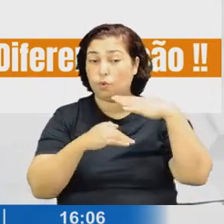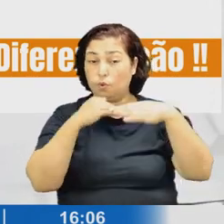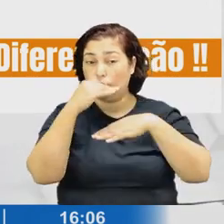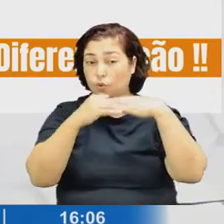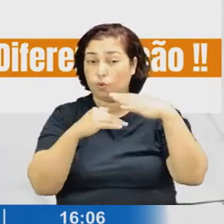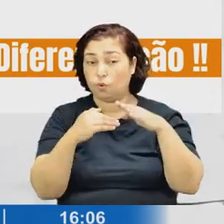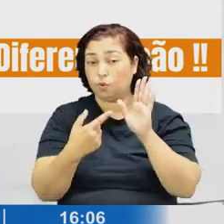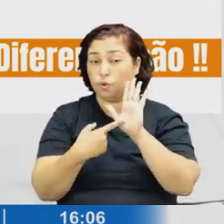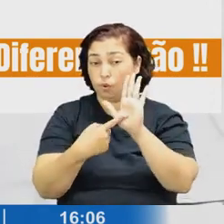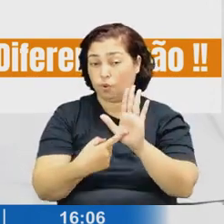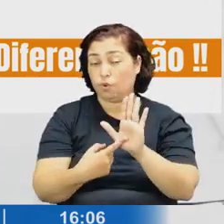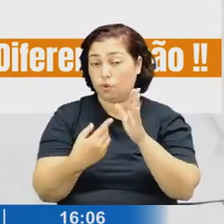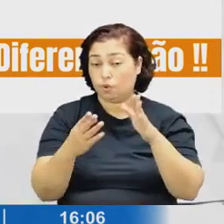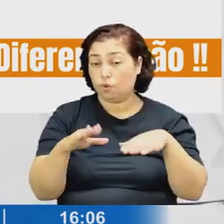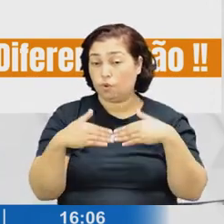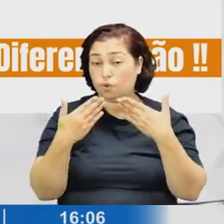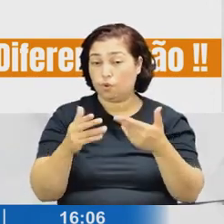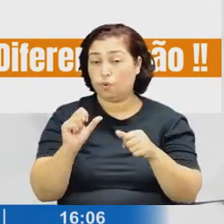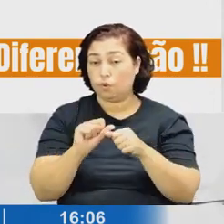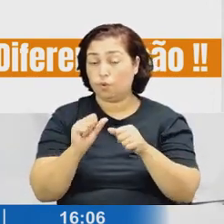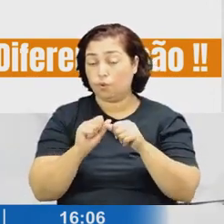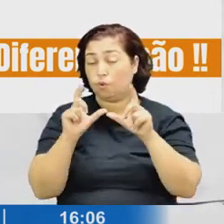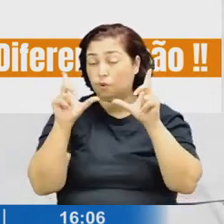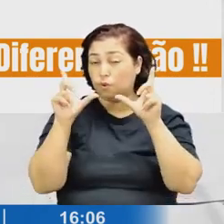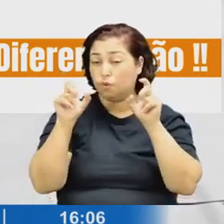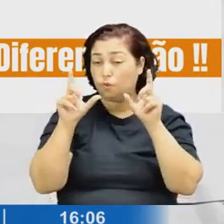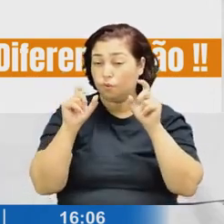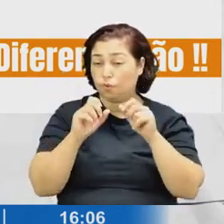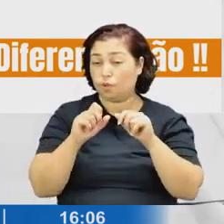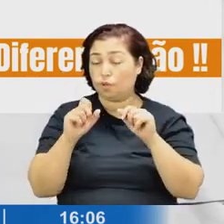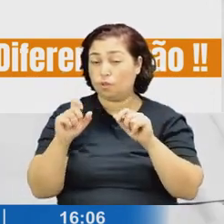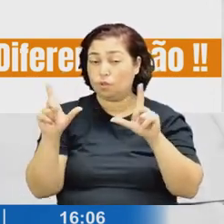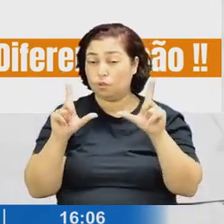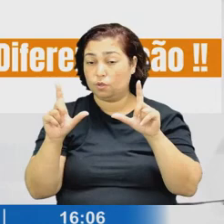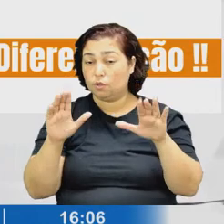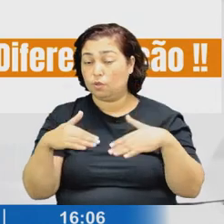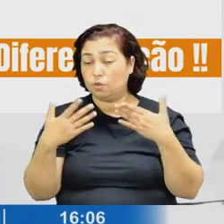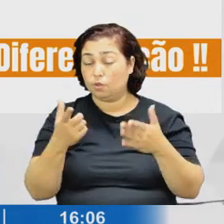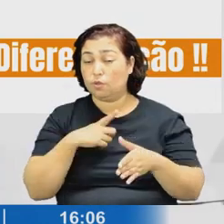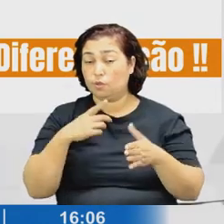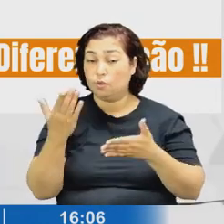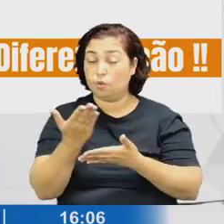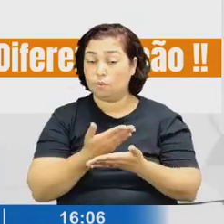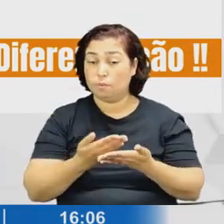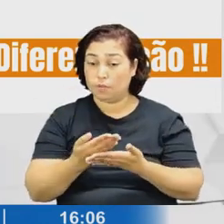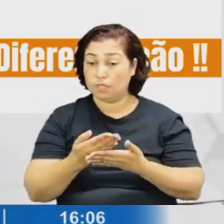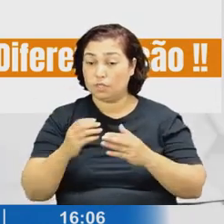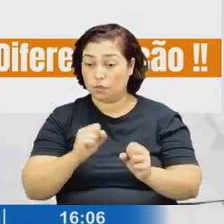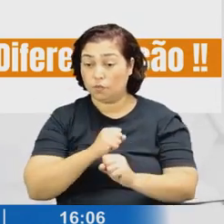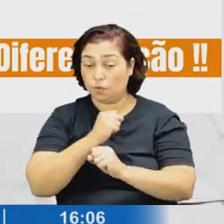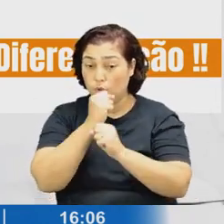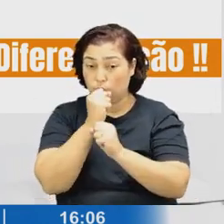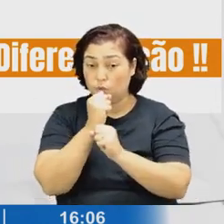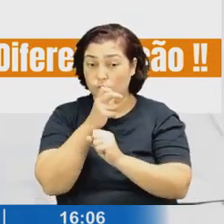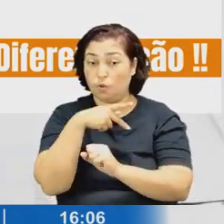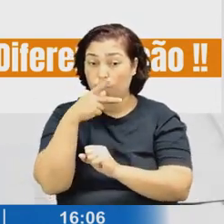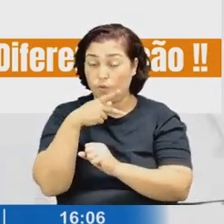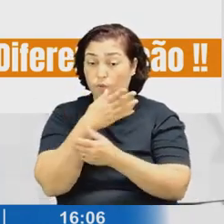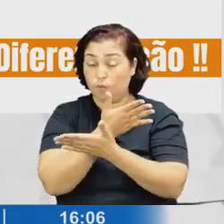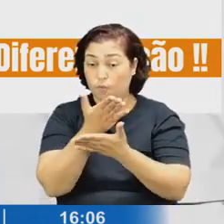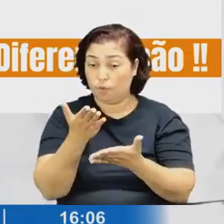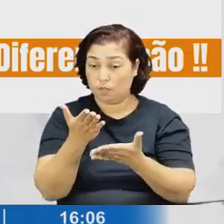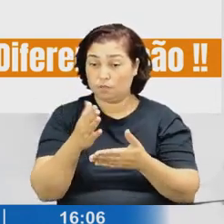reputação quando você faz uma foto quando você constrói a tua imagem e quando você tem uma base forte a base fala por